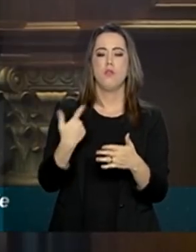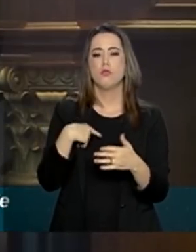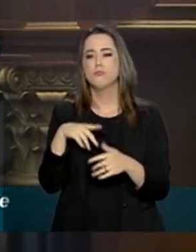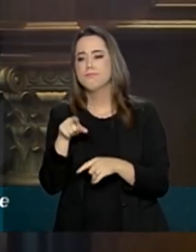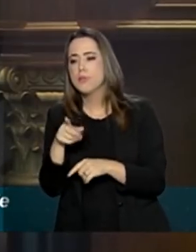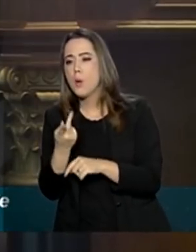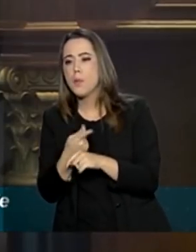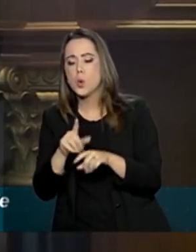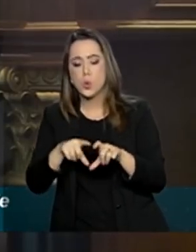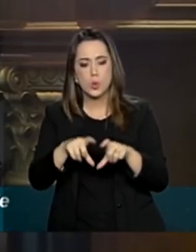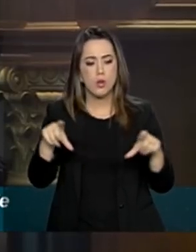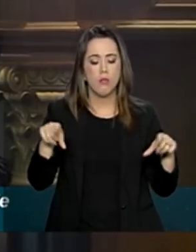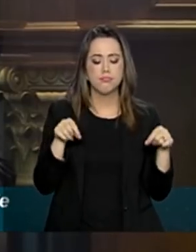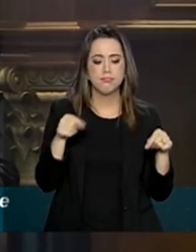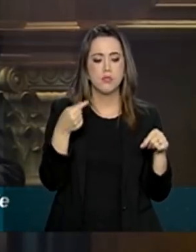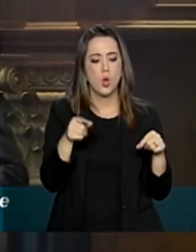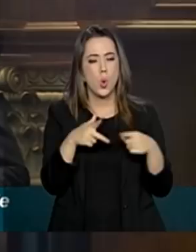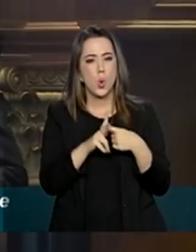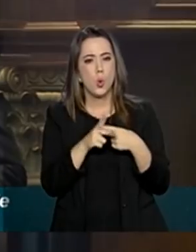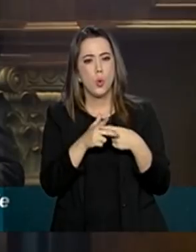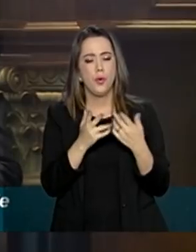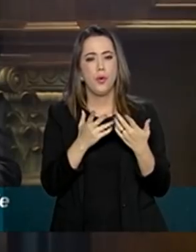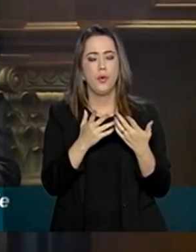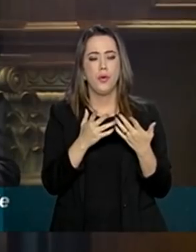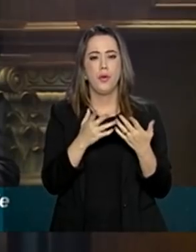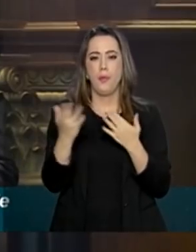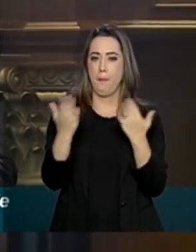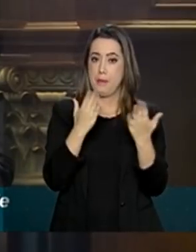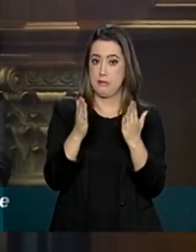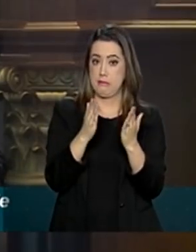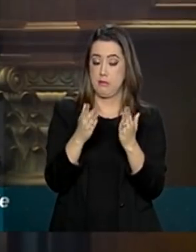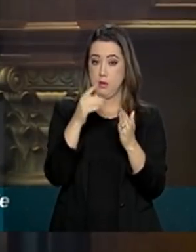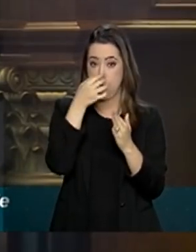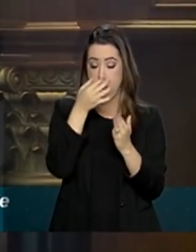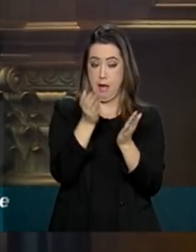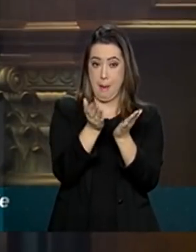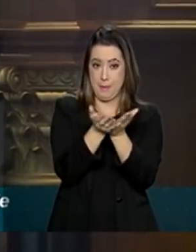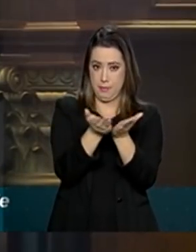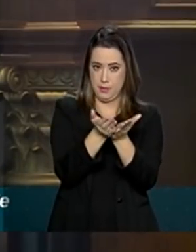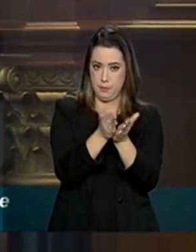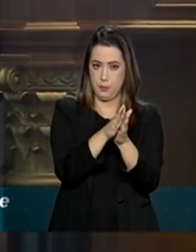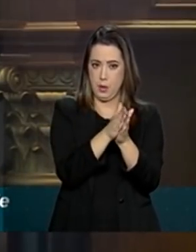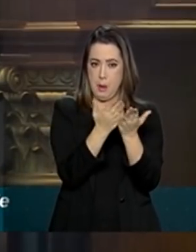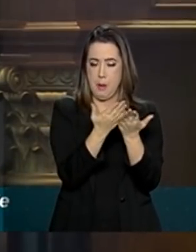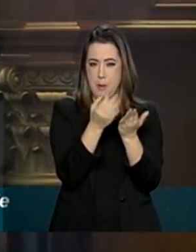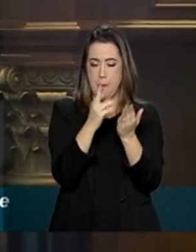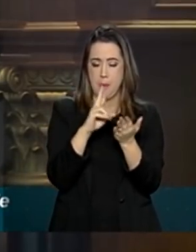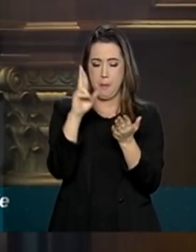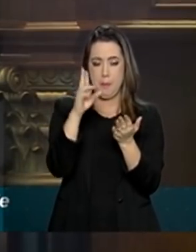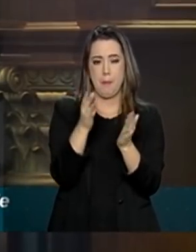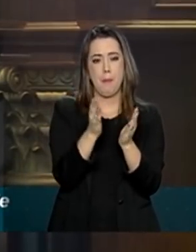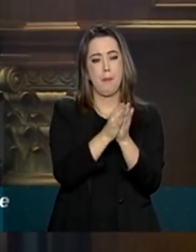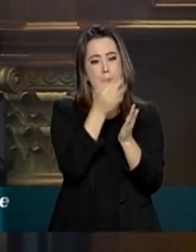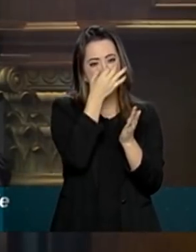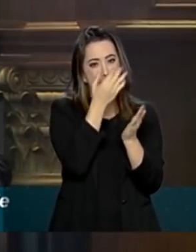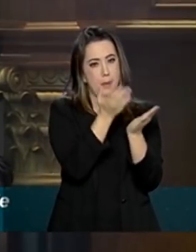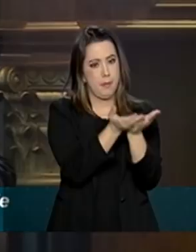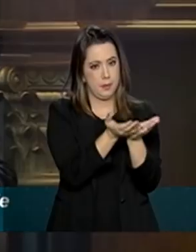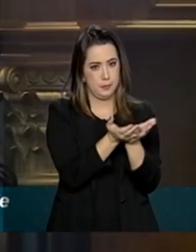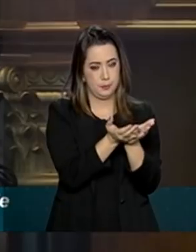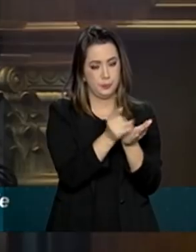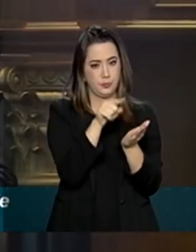ferramenta da nossa vida, chamada Bíblia Sagrada, e lá extraí uma passagem bíblica que já